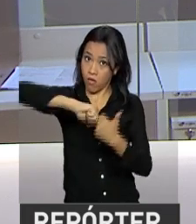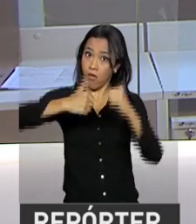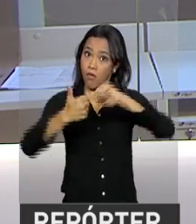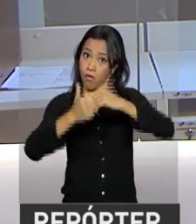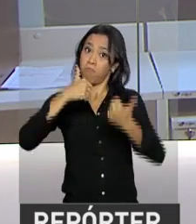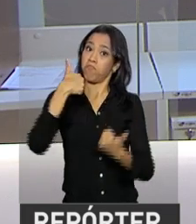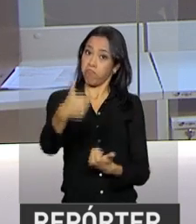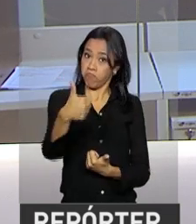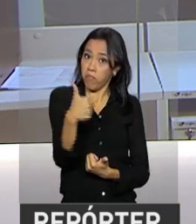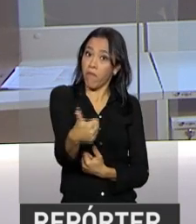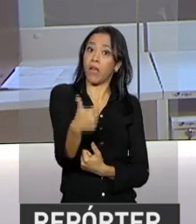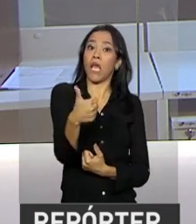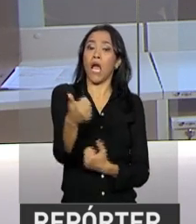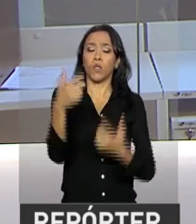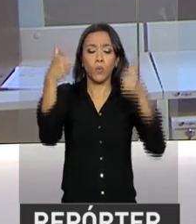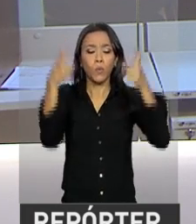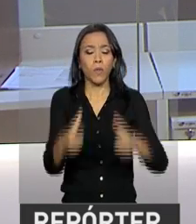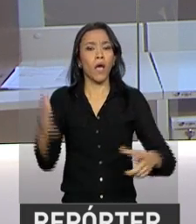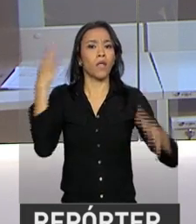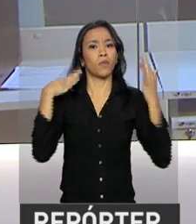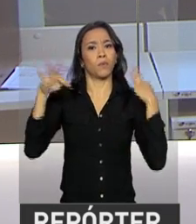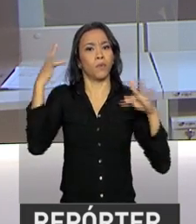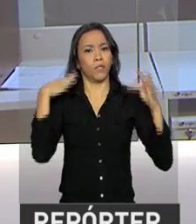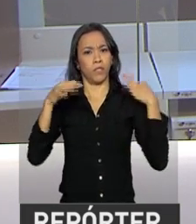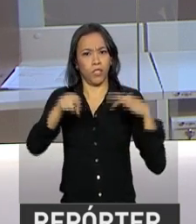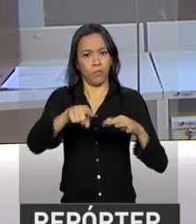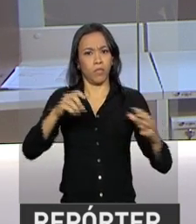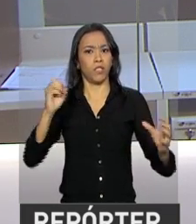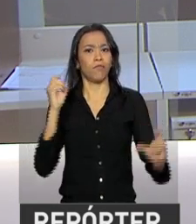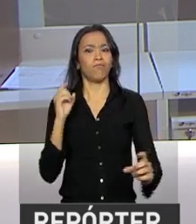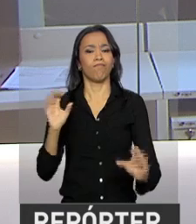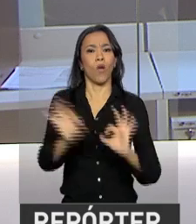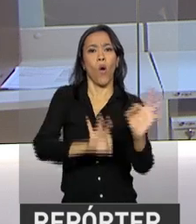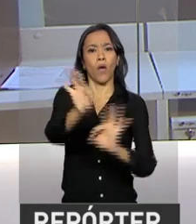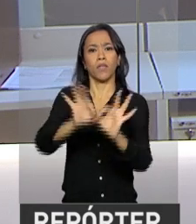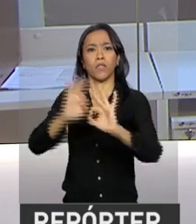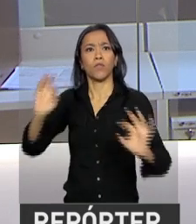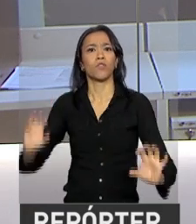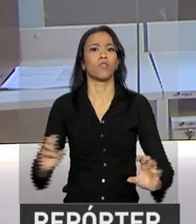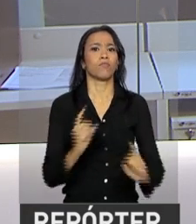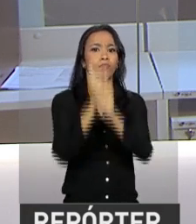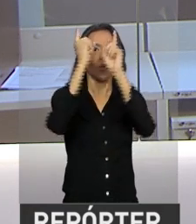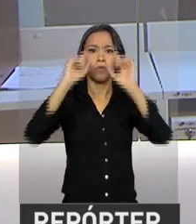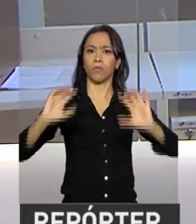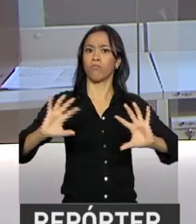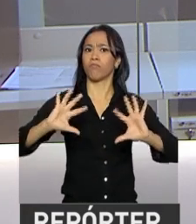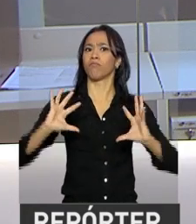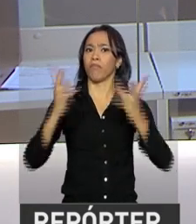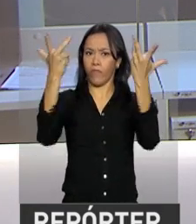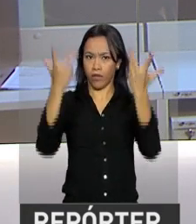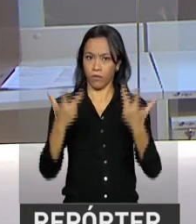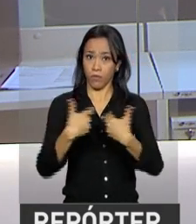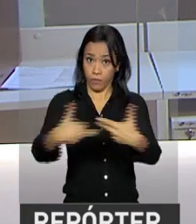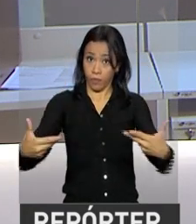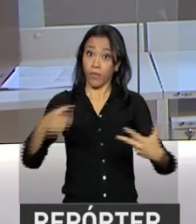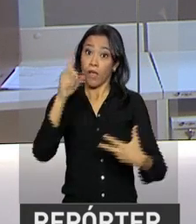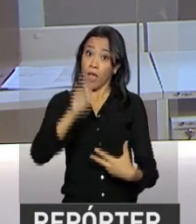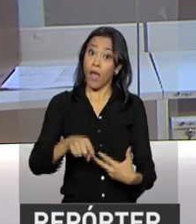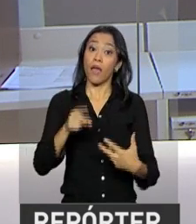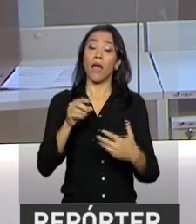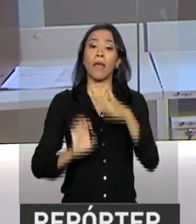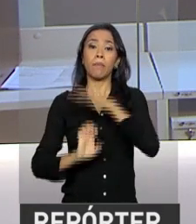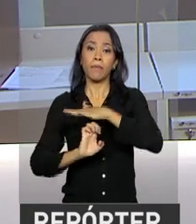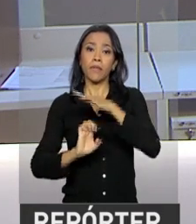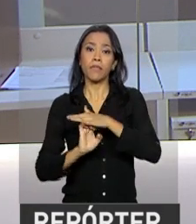internacional como destino turístico e realizador de grandes eventos a atuação da imatur contribuiu para isso uma medida